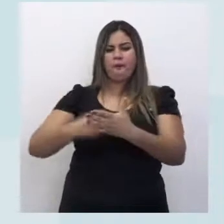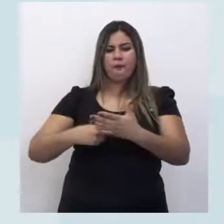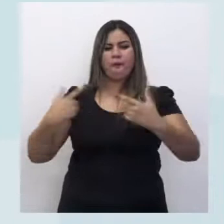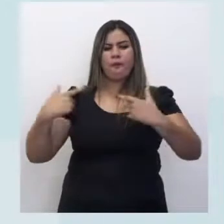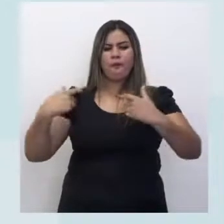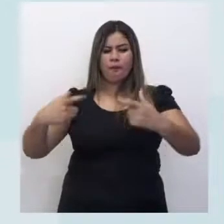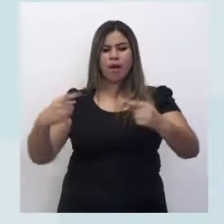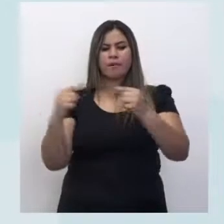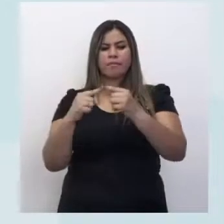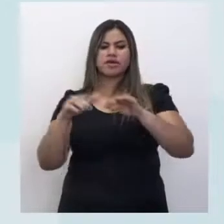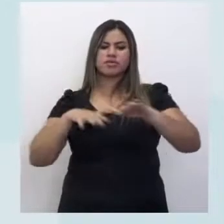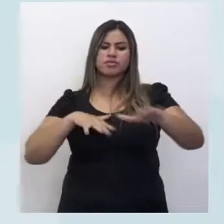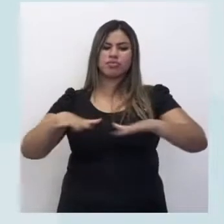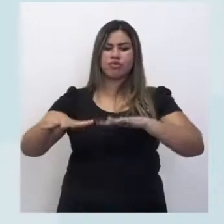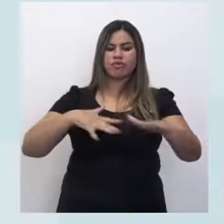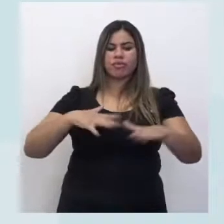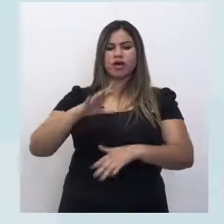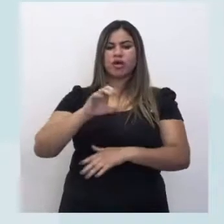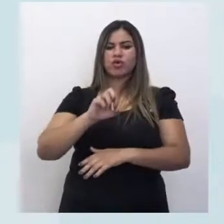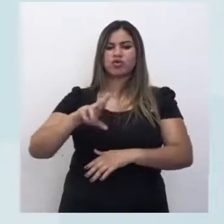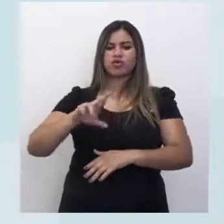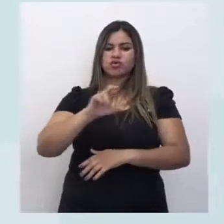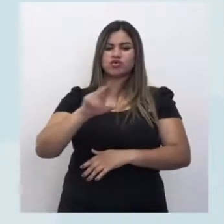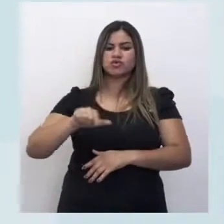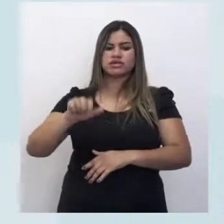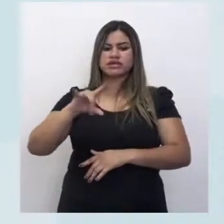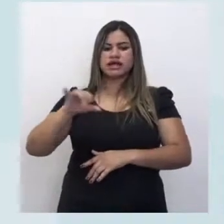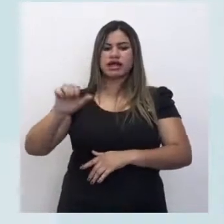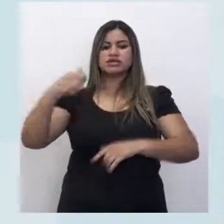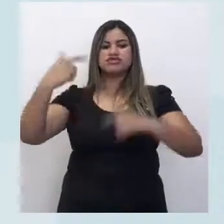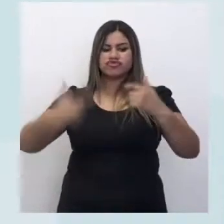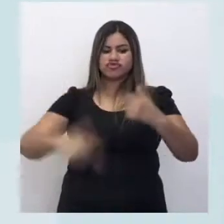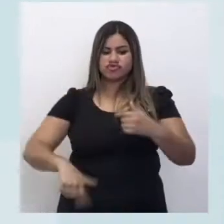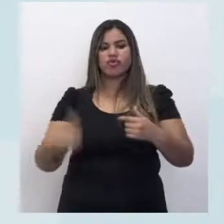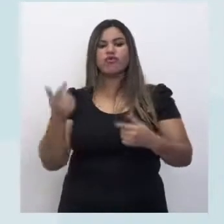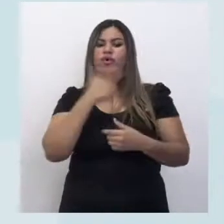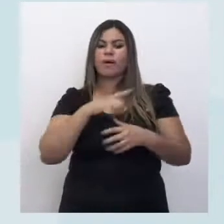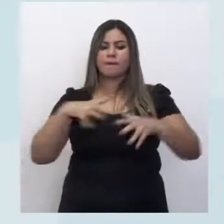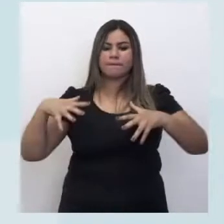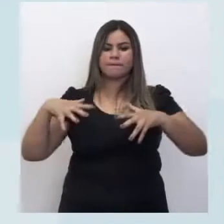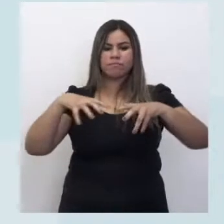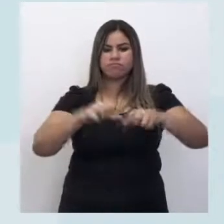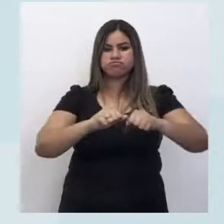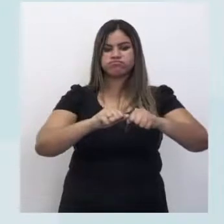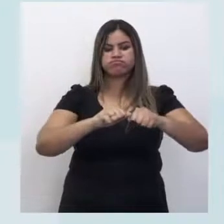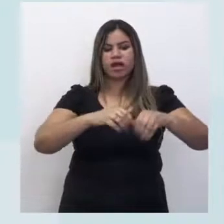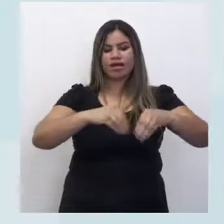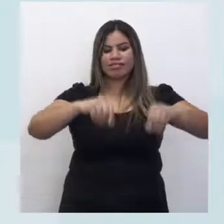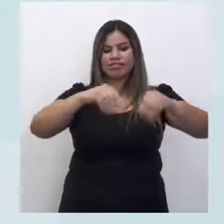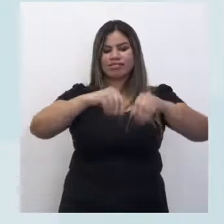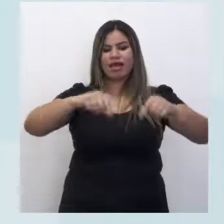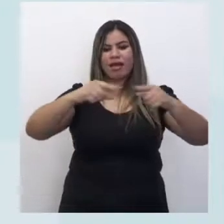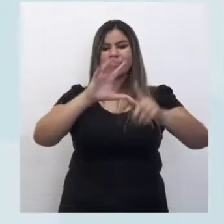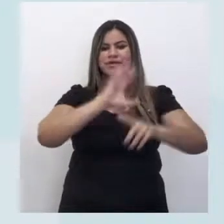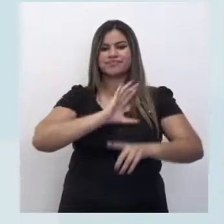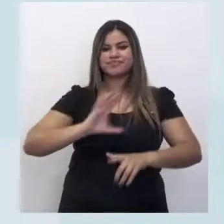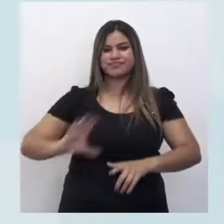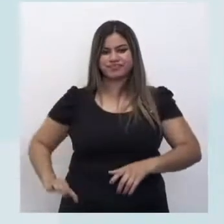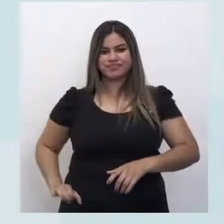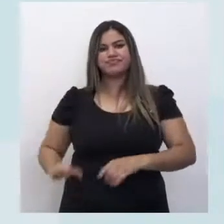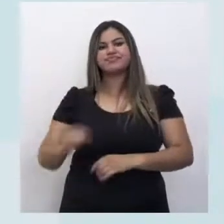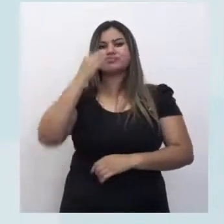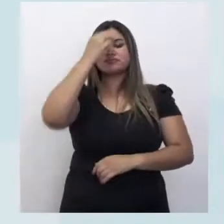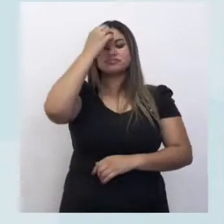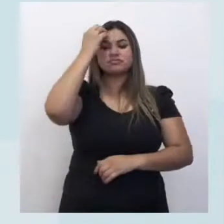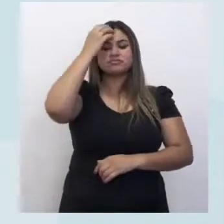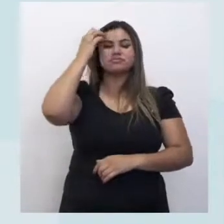como parte do movimento das cruzadas, resultando finalmente na completa retomada do território por parte dos cristãos.